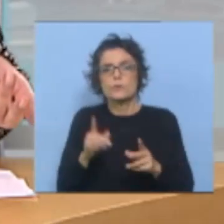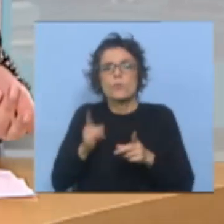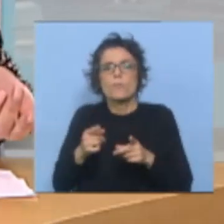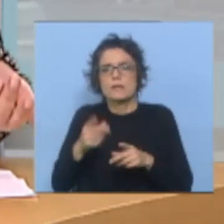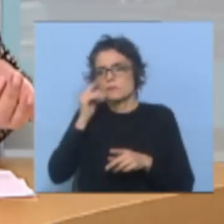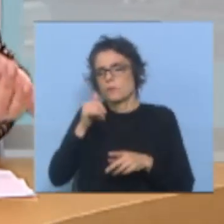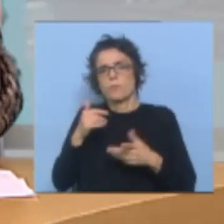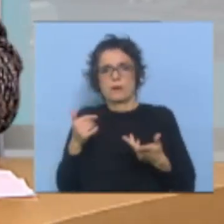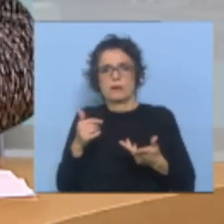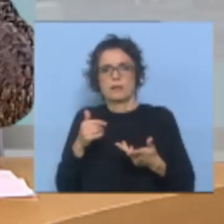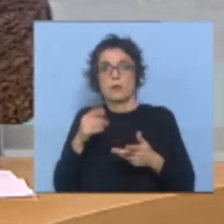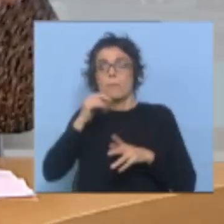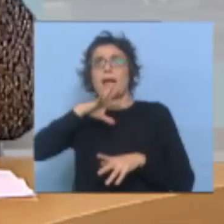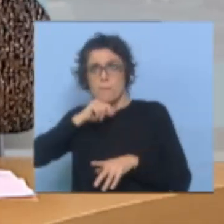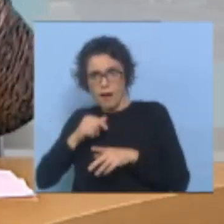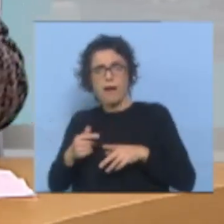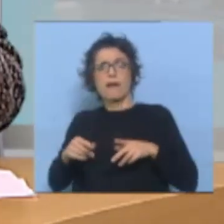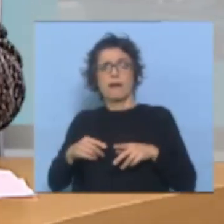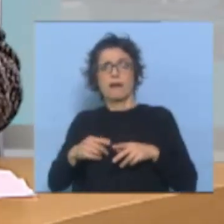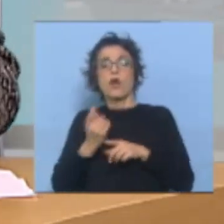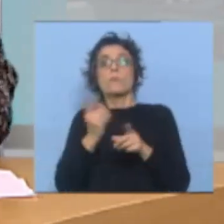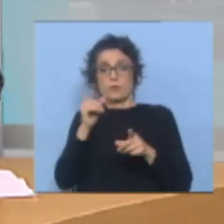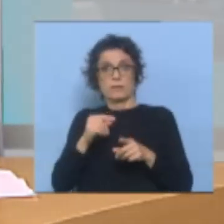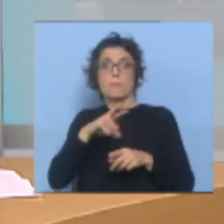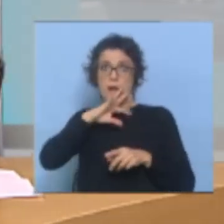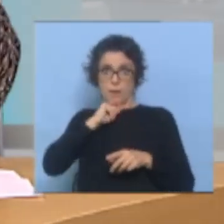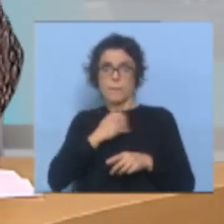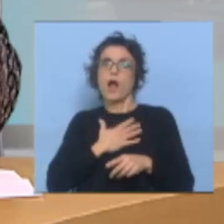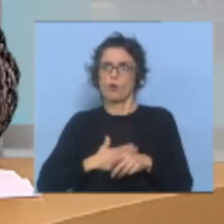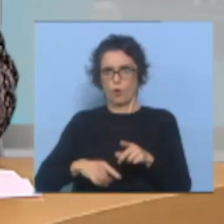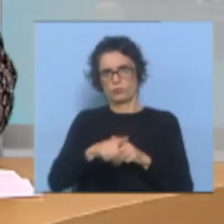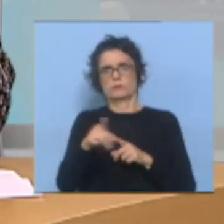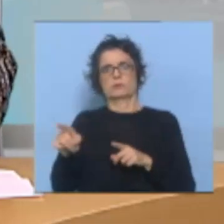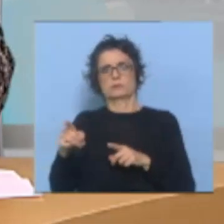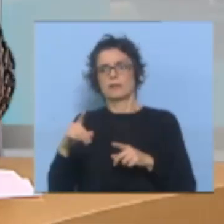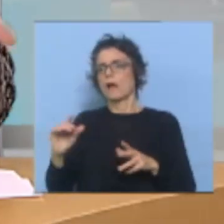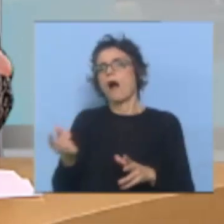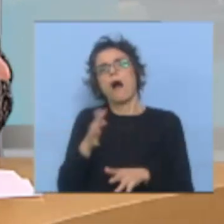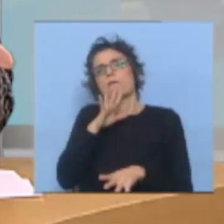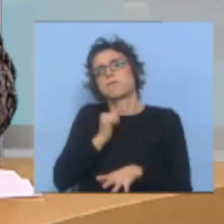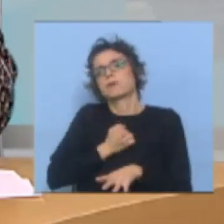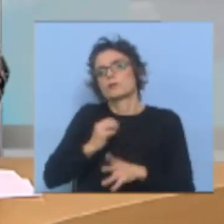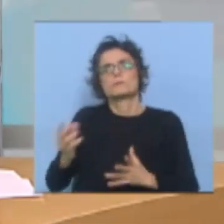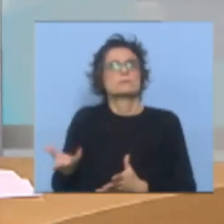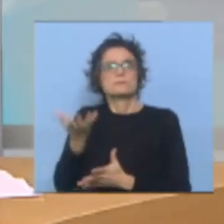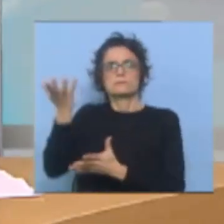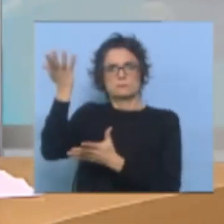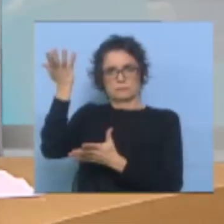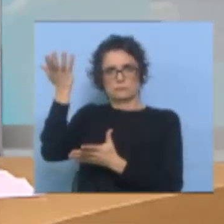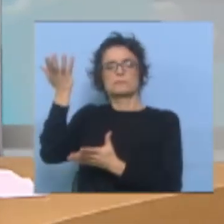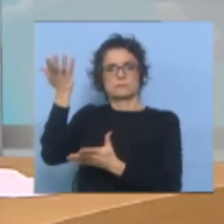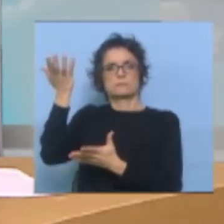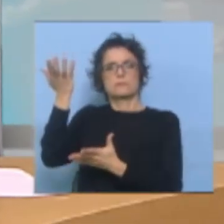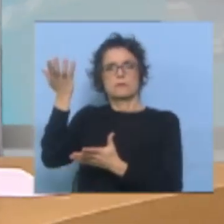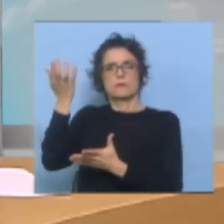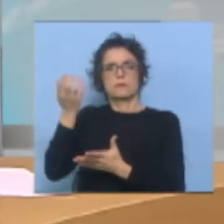mães, segundo nos disseram, querem todas ser donas de louros, não é? Portanto, é o sonho, não é? O seguro de vida são